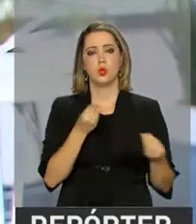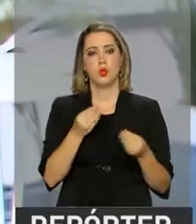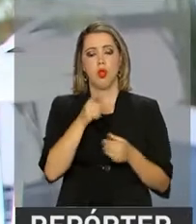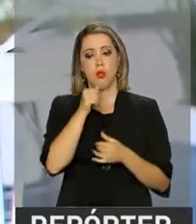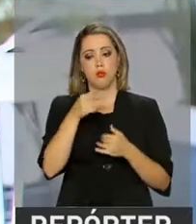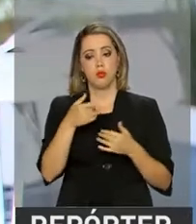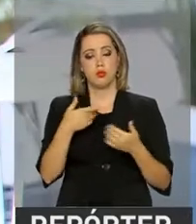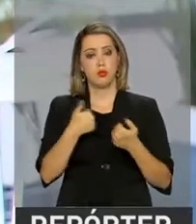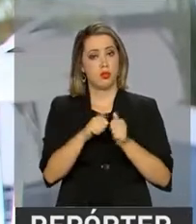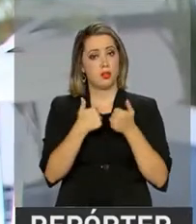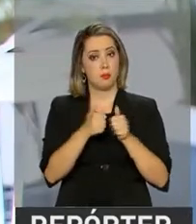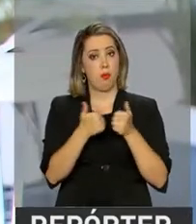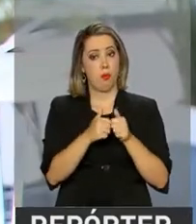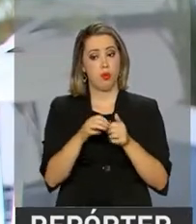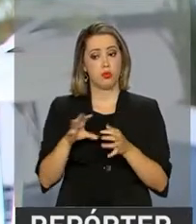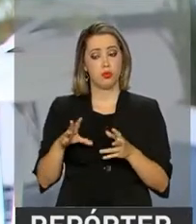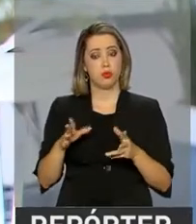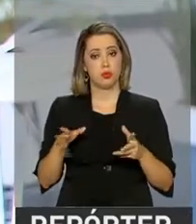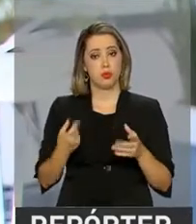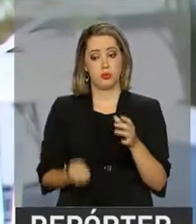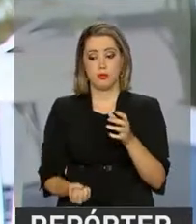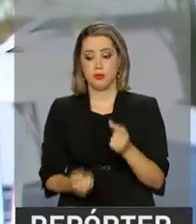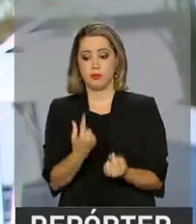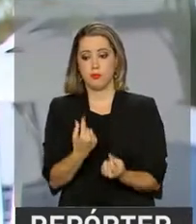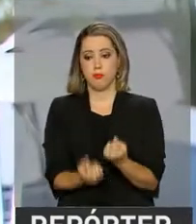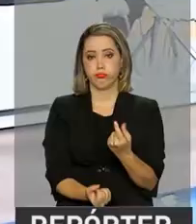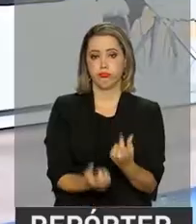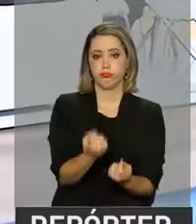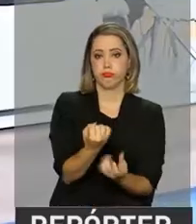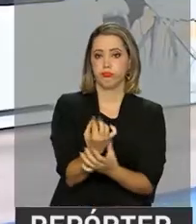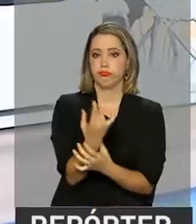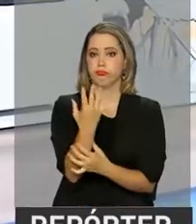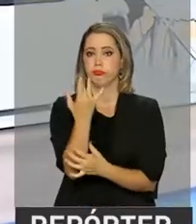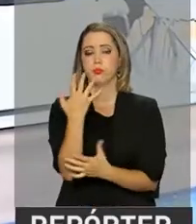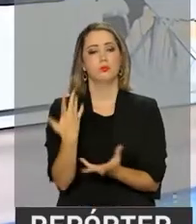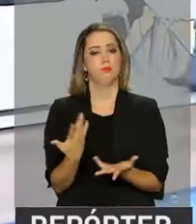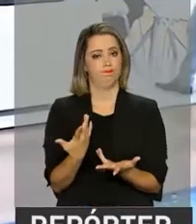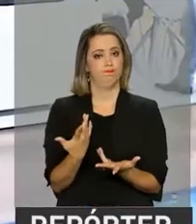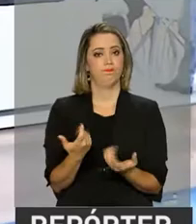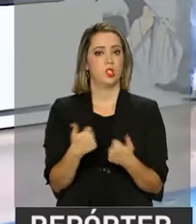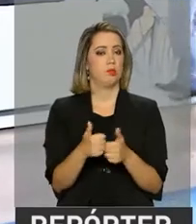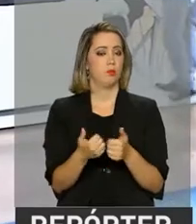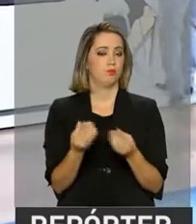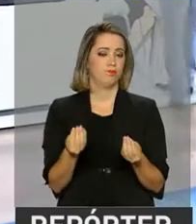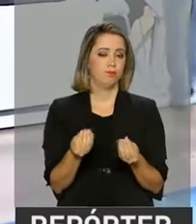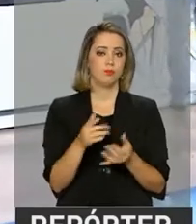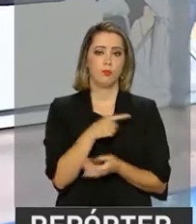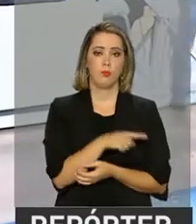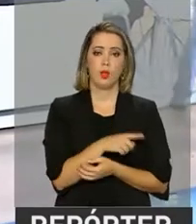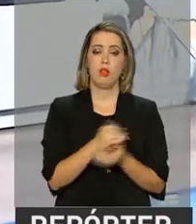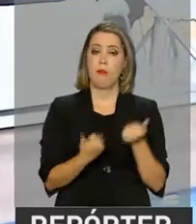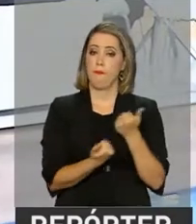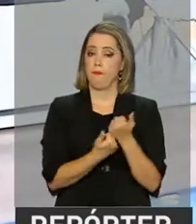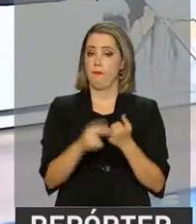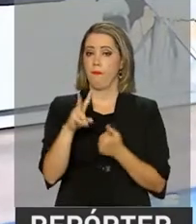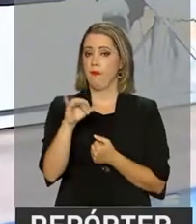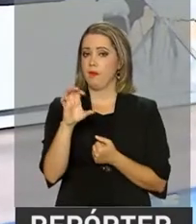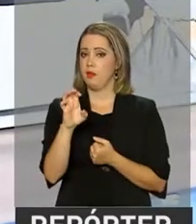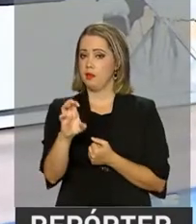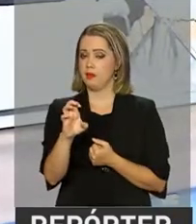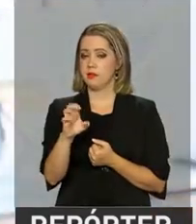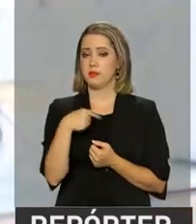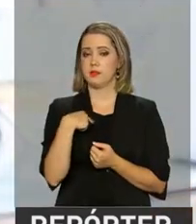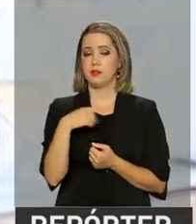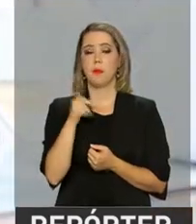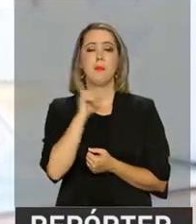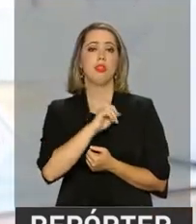da produção do nosso município. Então a gente fica muito limitado. A situação na cidade onde Vinícius é vice-prefeito, Ubá, em Minas